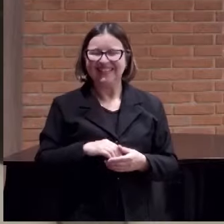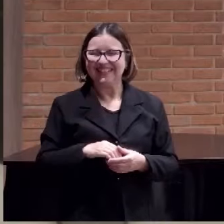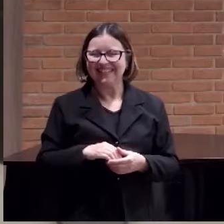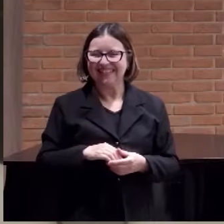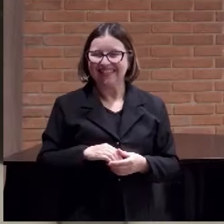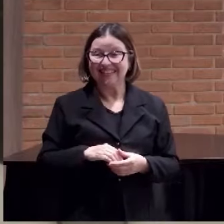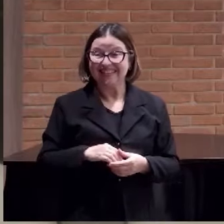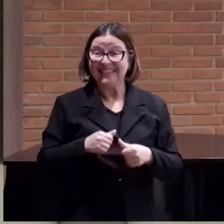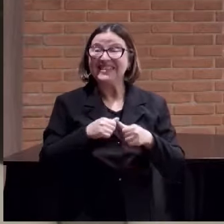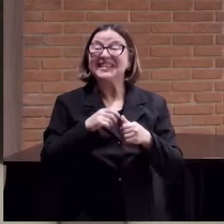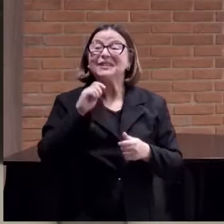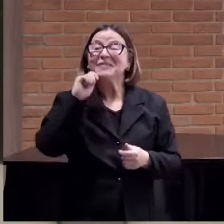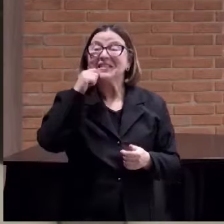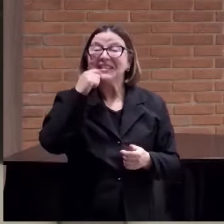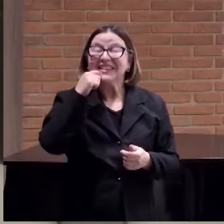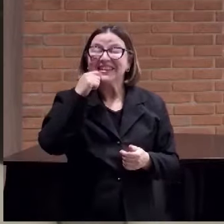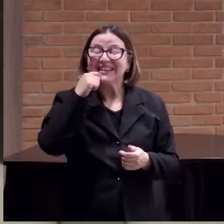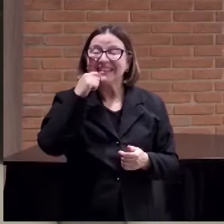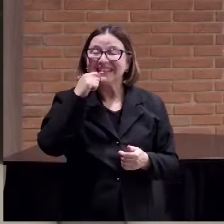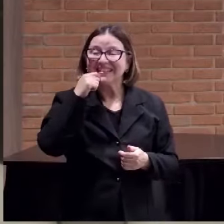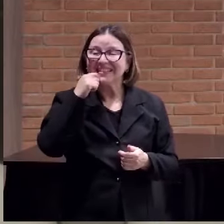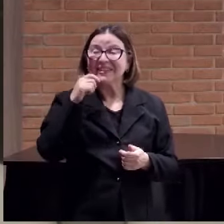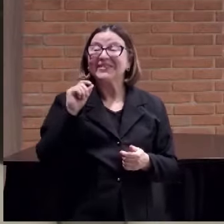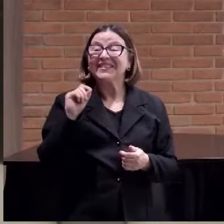E esse mistério seria